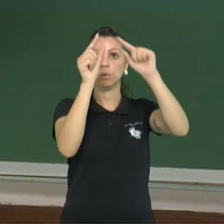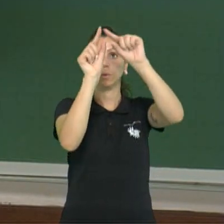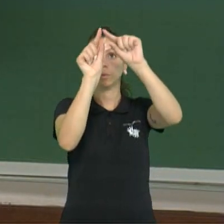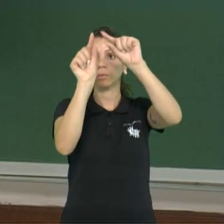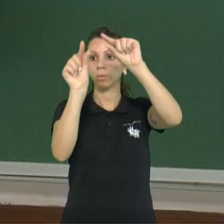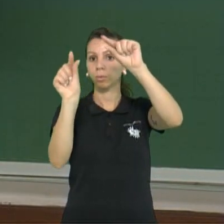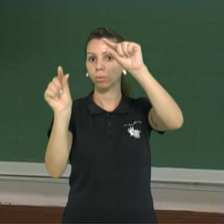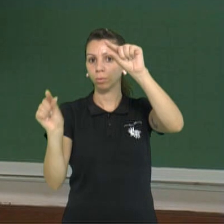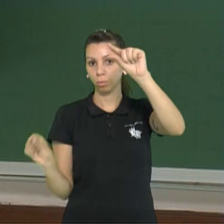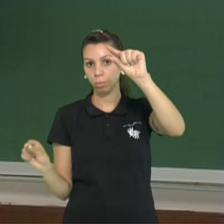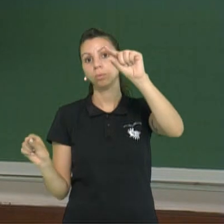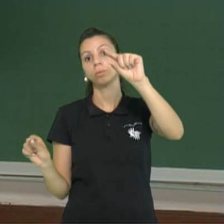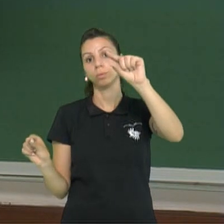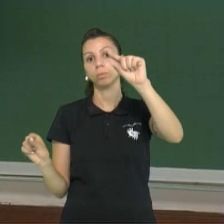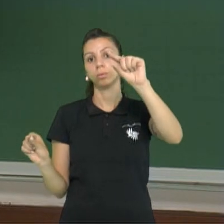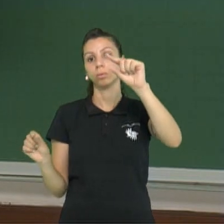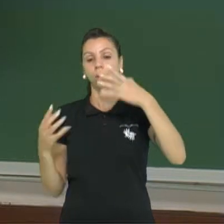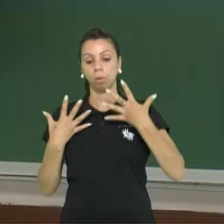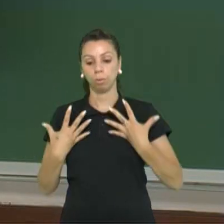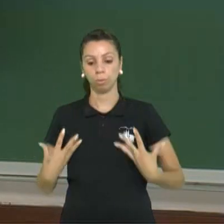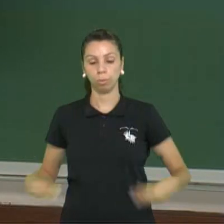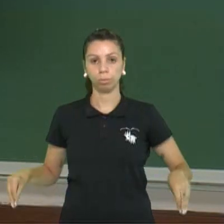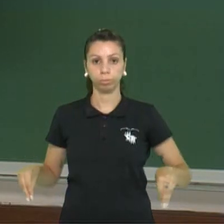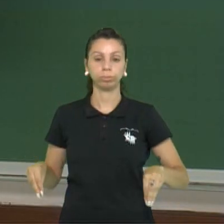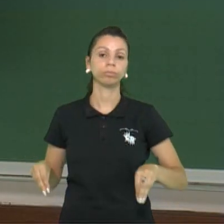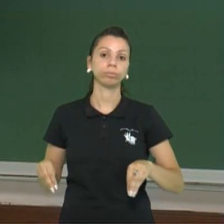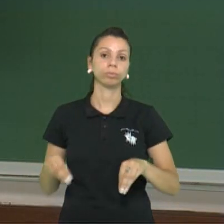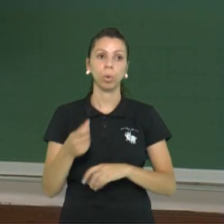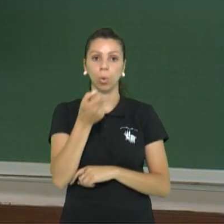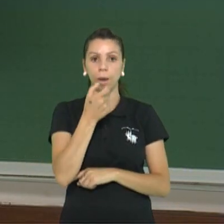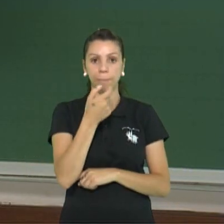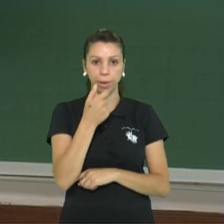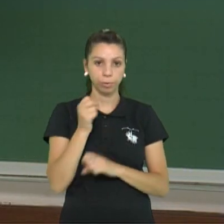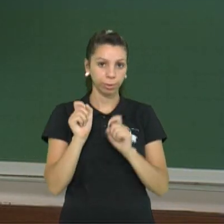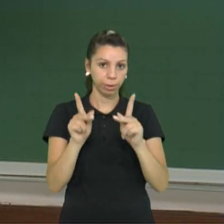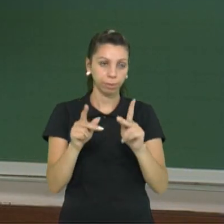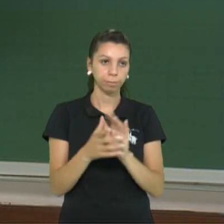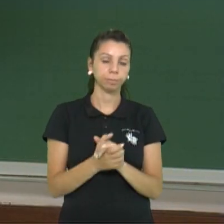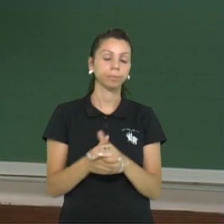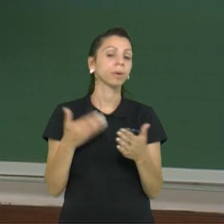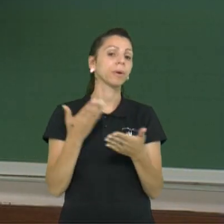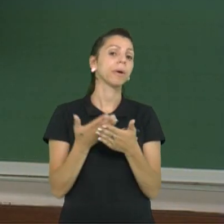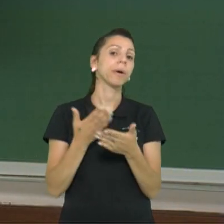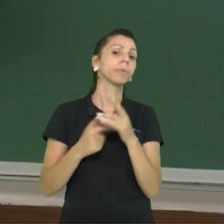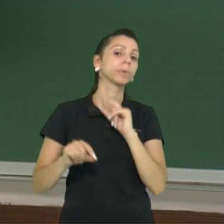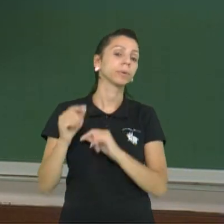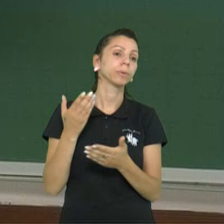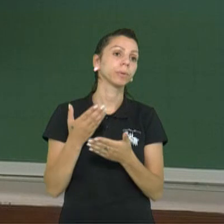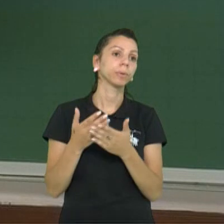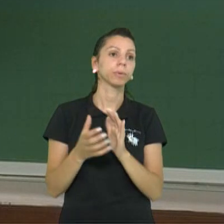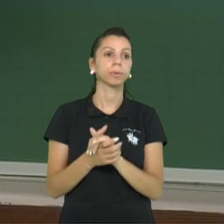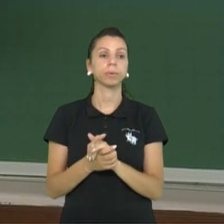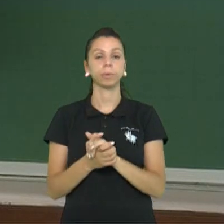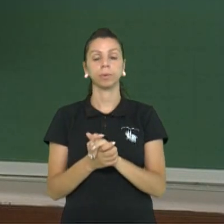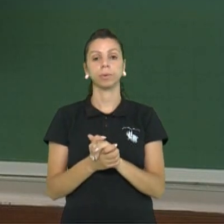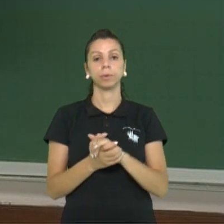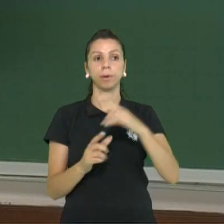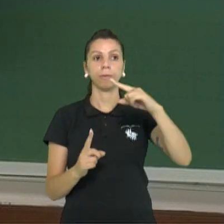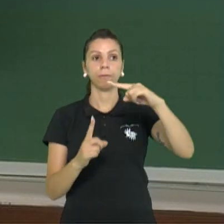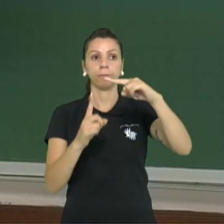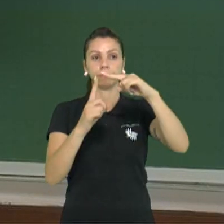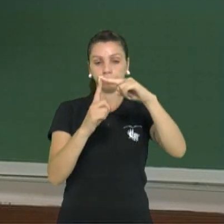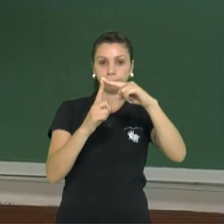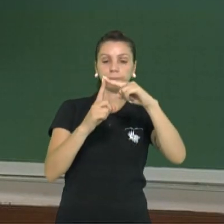horas. O corpo já eliminou essa substância aí, ok? Na aula de hoje, o que nós vimos? Função quadrática, vértice